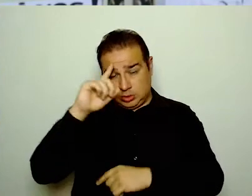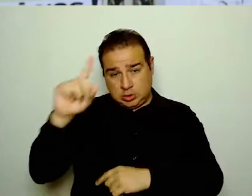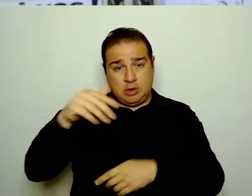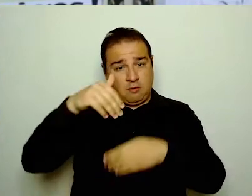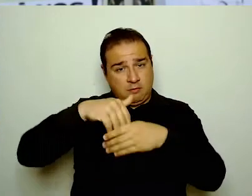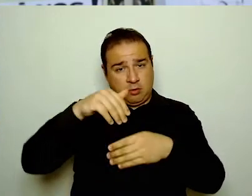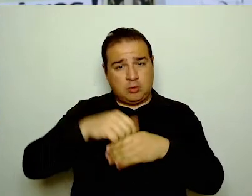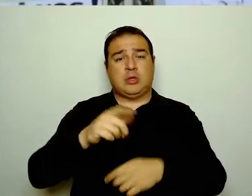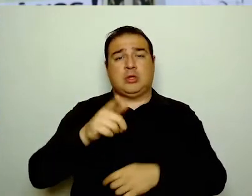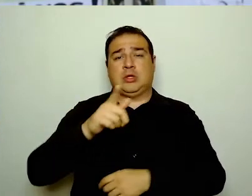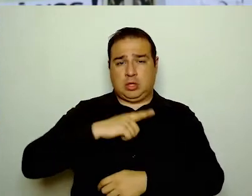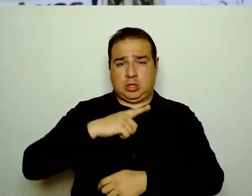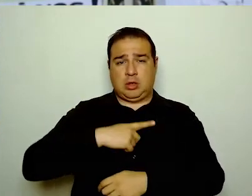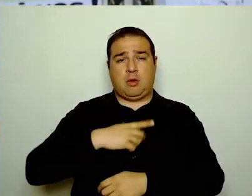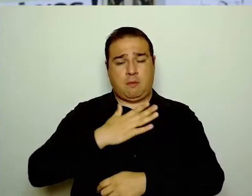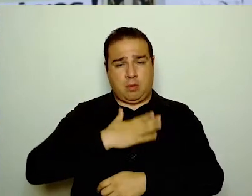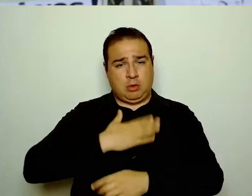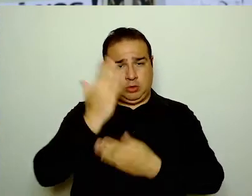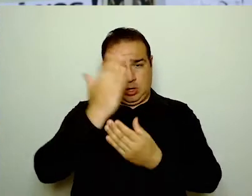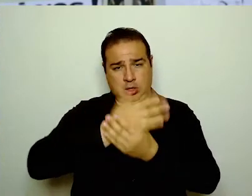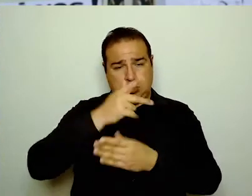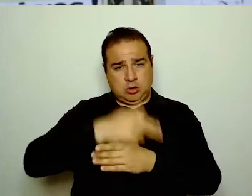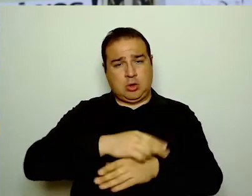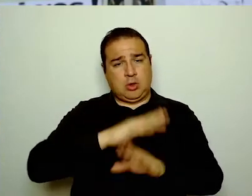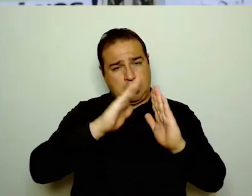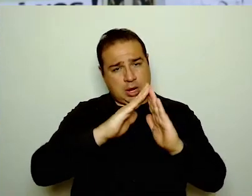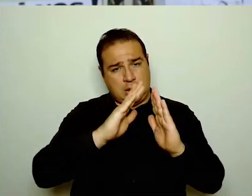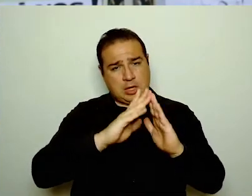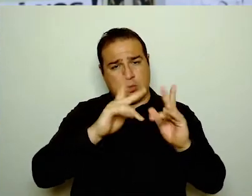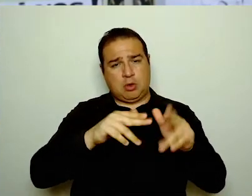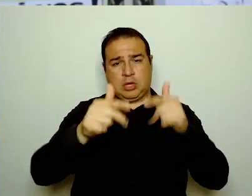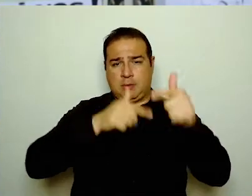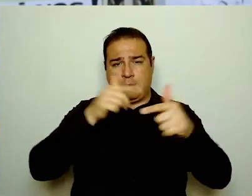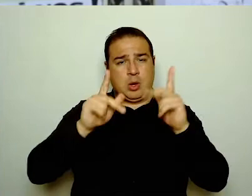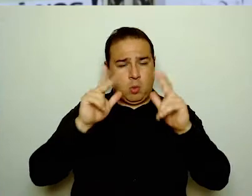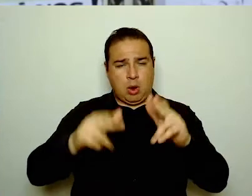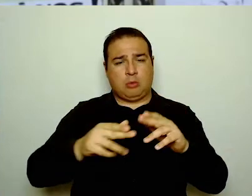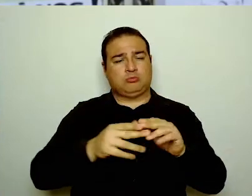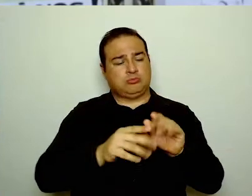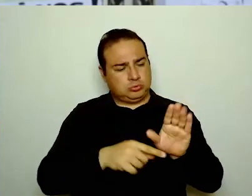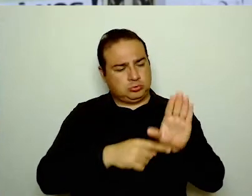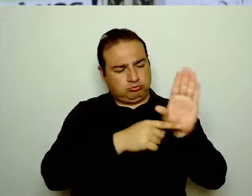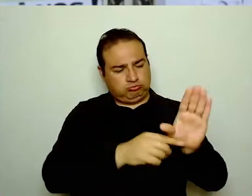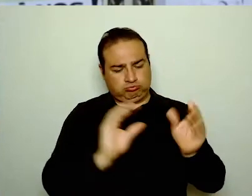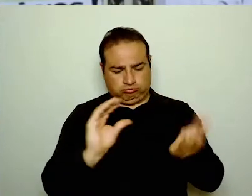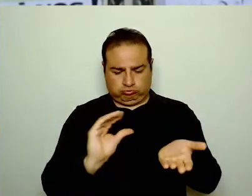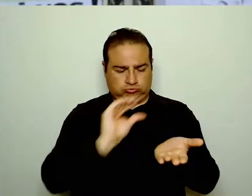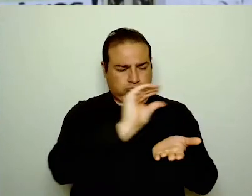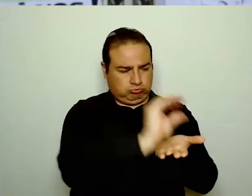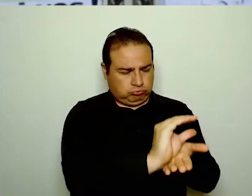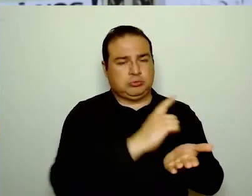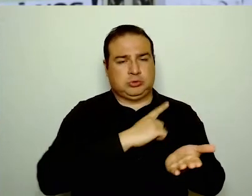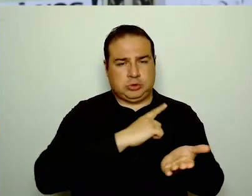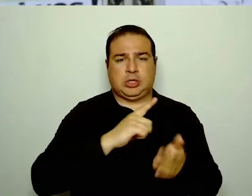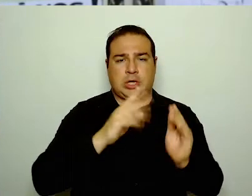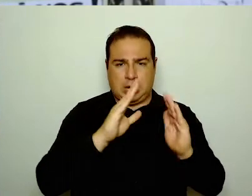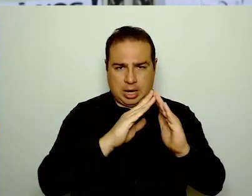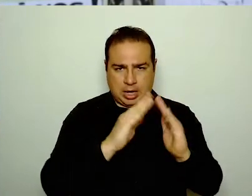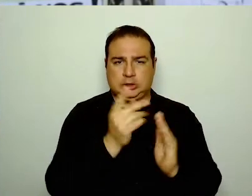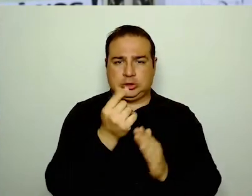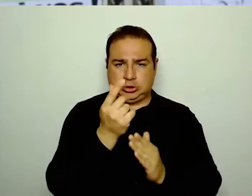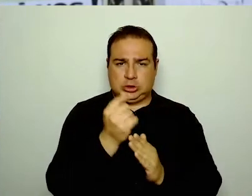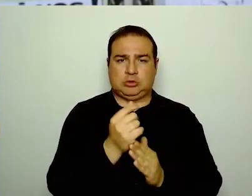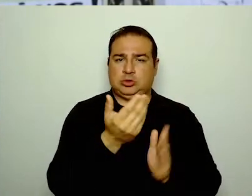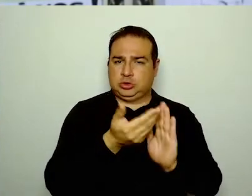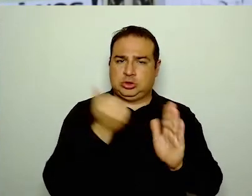no bolso e no dia da eleição eu tenho a diária do meu táxi para deixar em casa como se eu tivesse trabalhado. Então, a minha participação